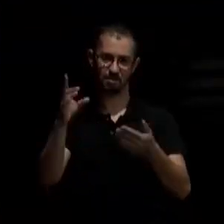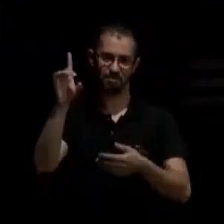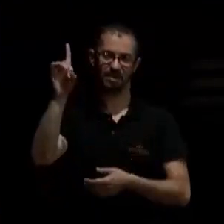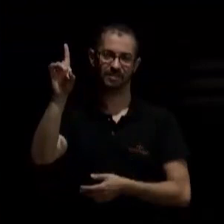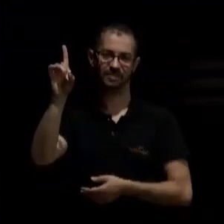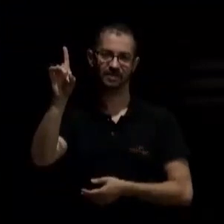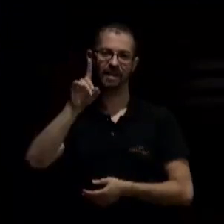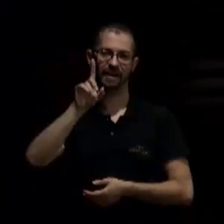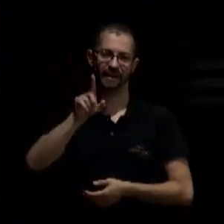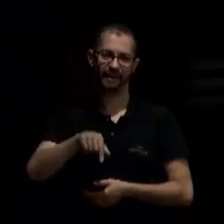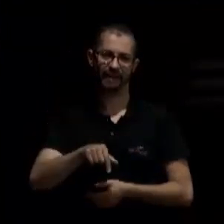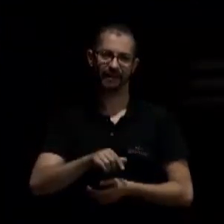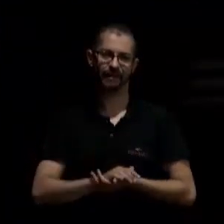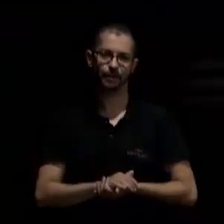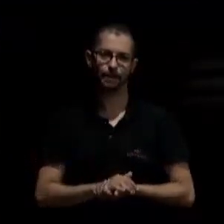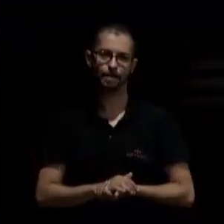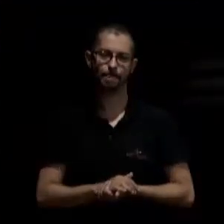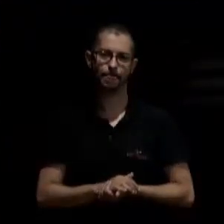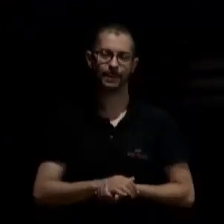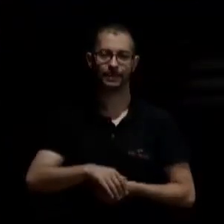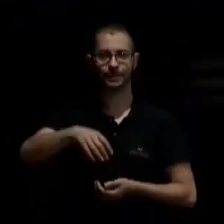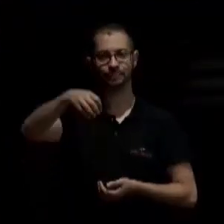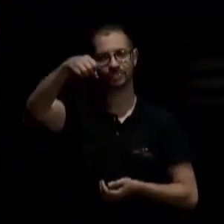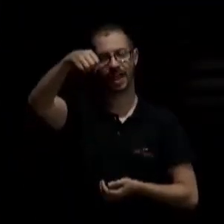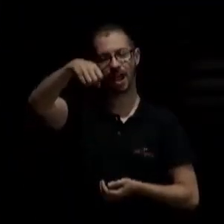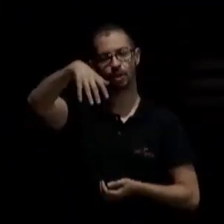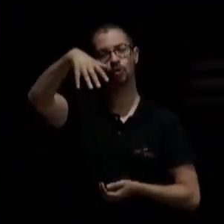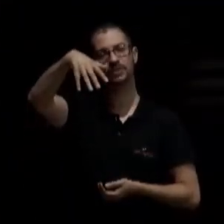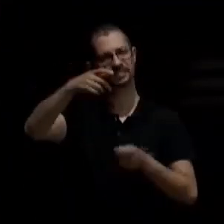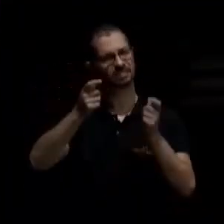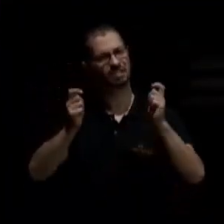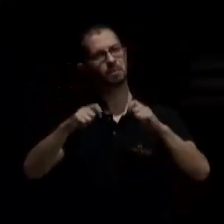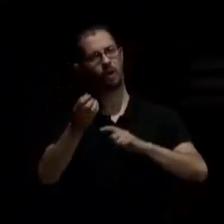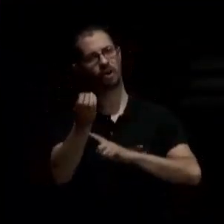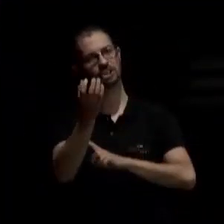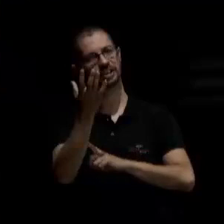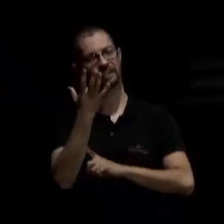eles são a luz que revela,